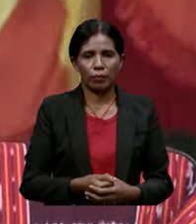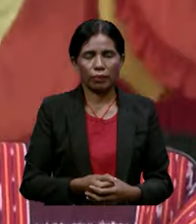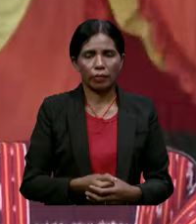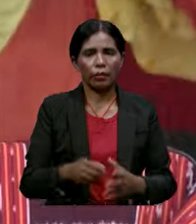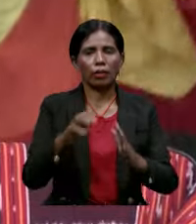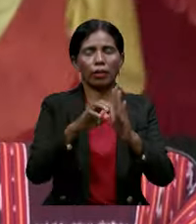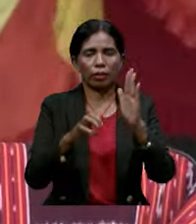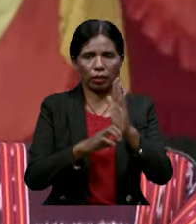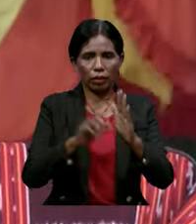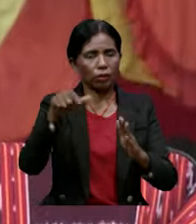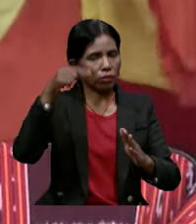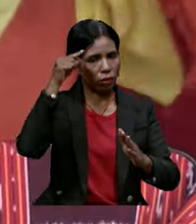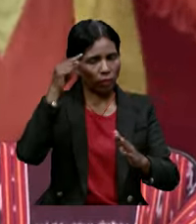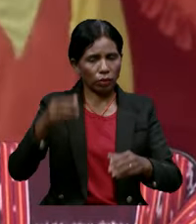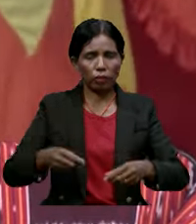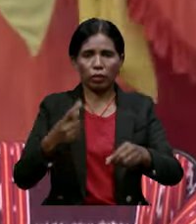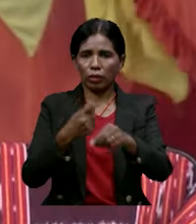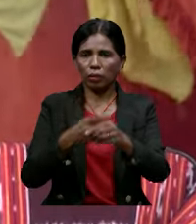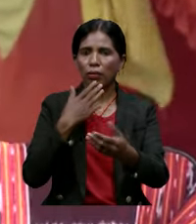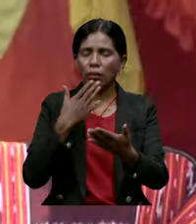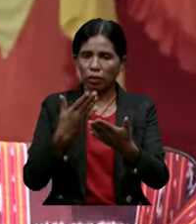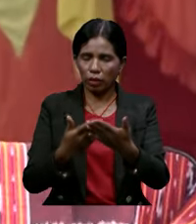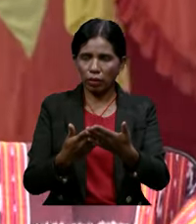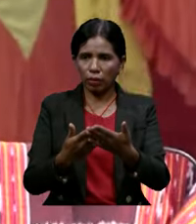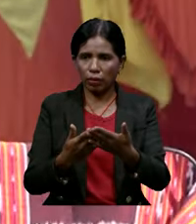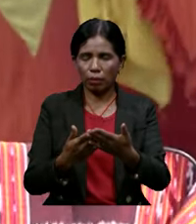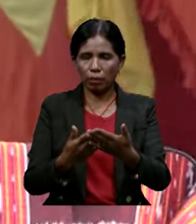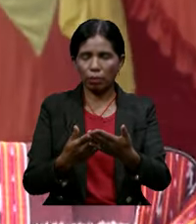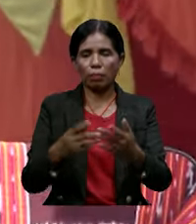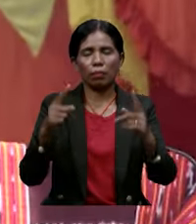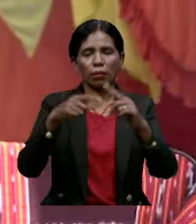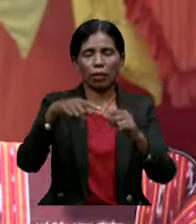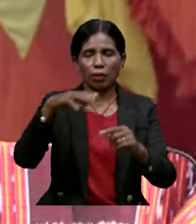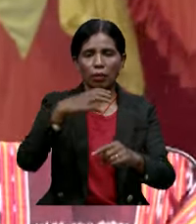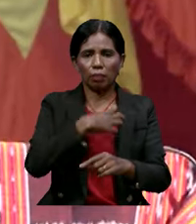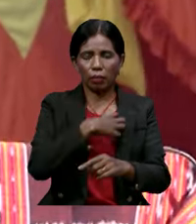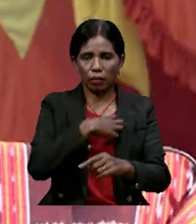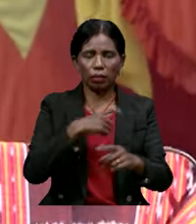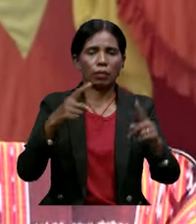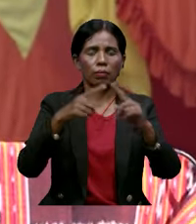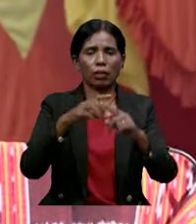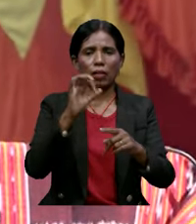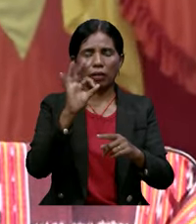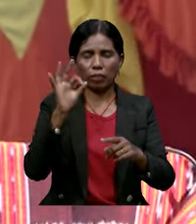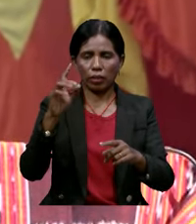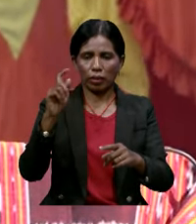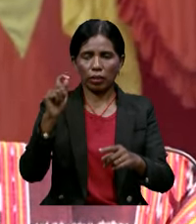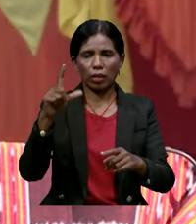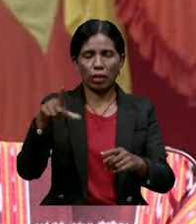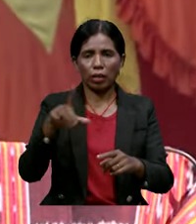Estado, governo, formeios de acreditar para PNTL, nessa para FDTL, ou para instituições de